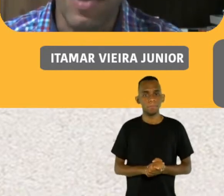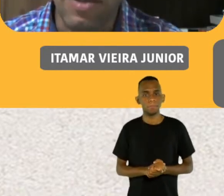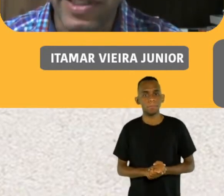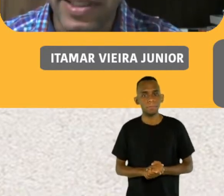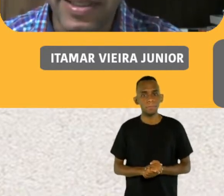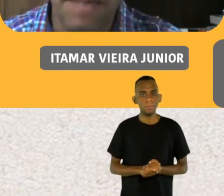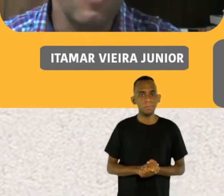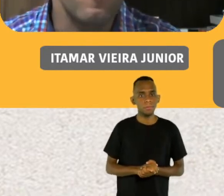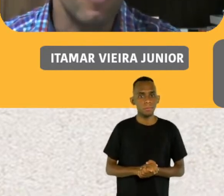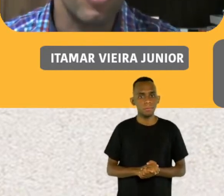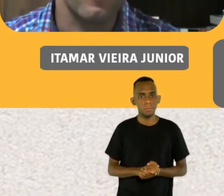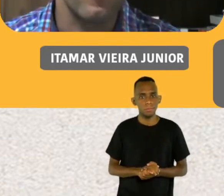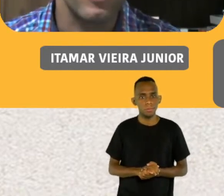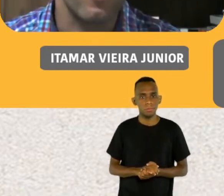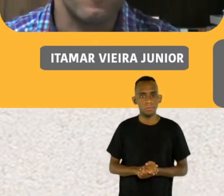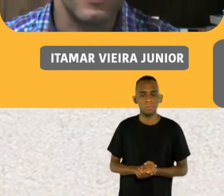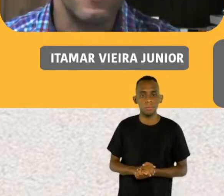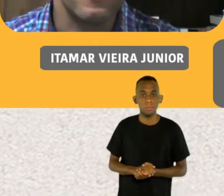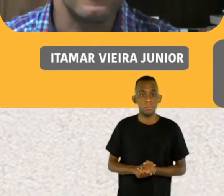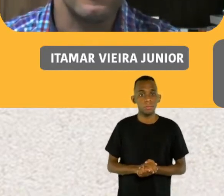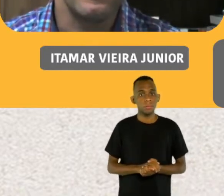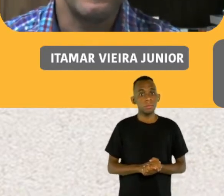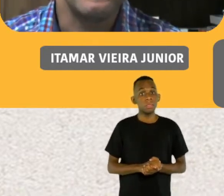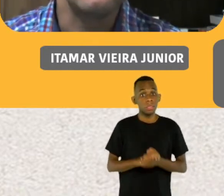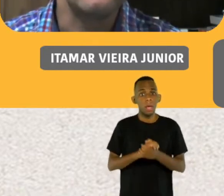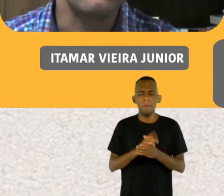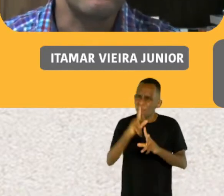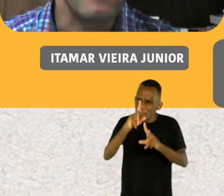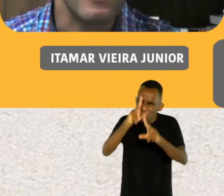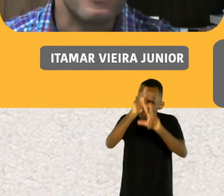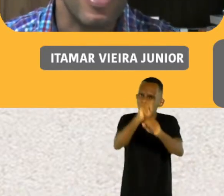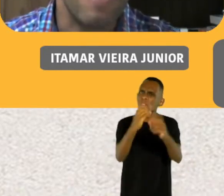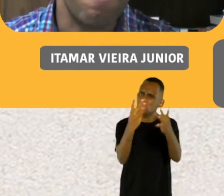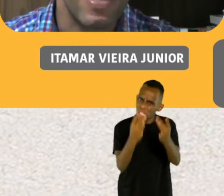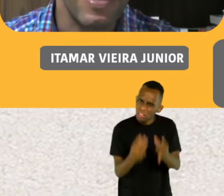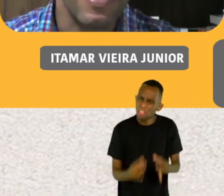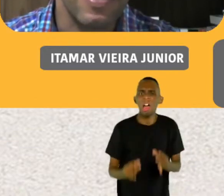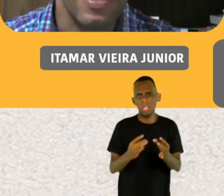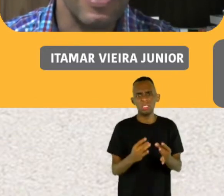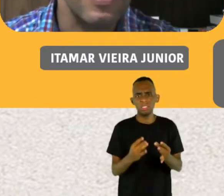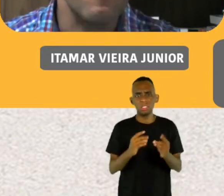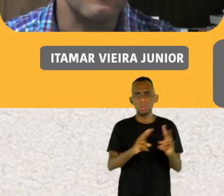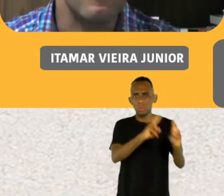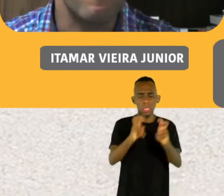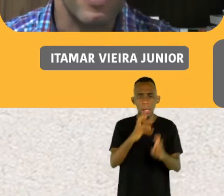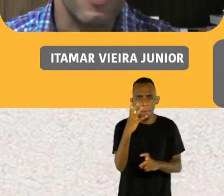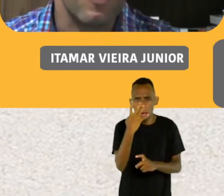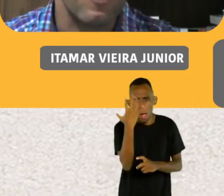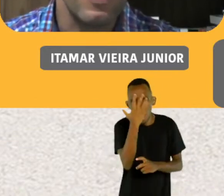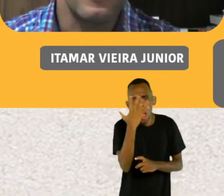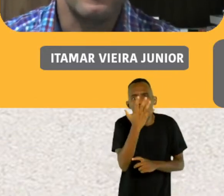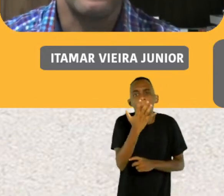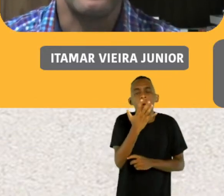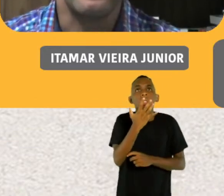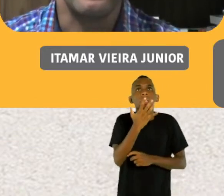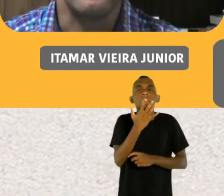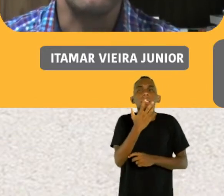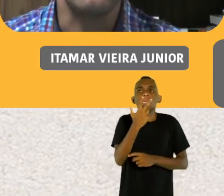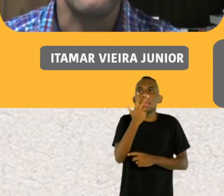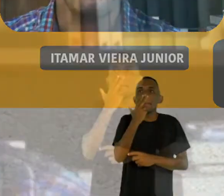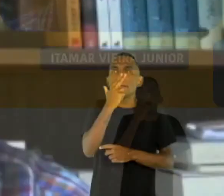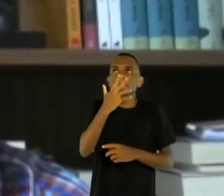Isso é uma coisa que está muito forte no seu romance. Esse despertar, parece, que estamos vivendo.